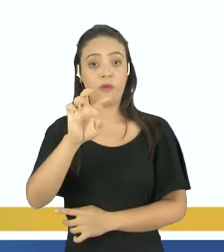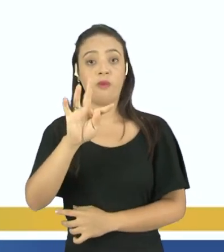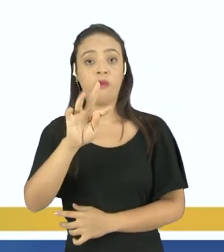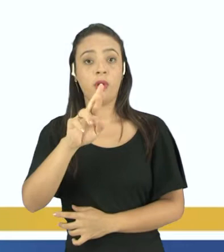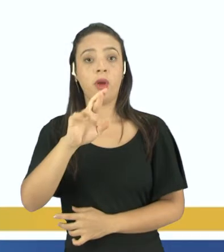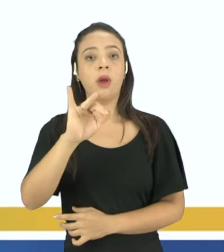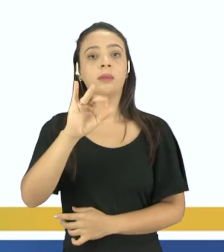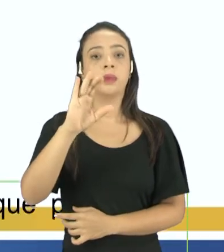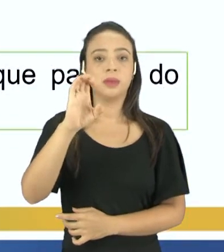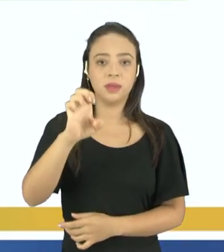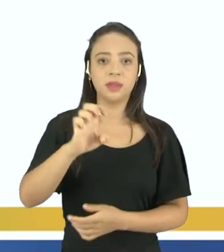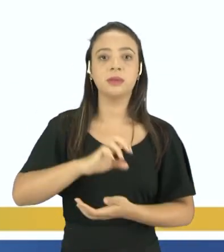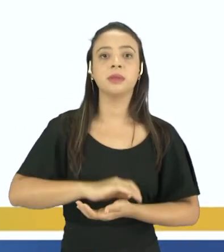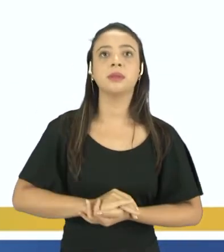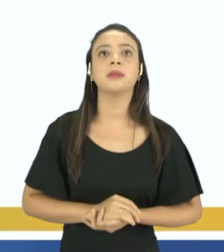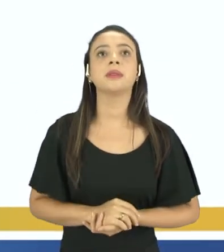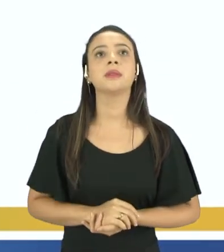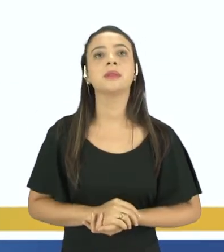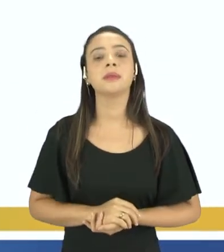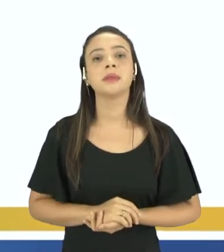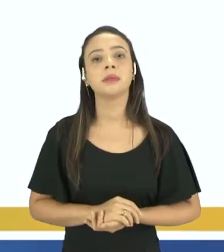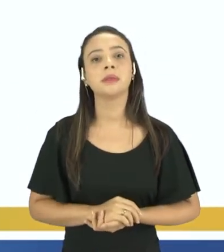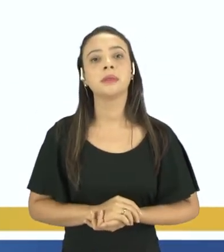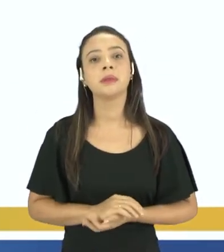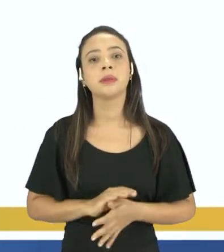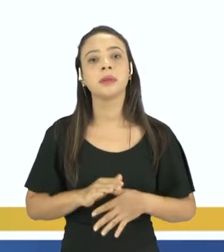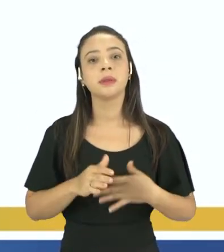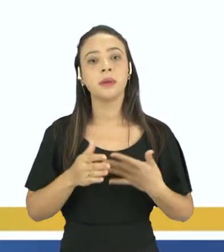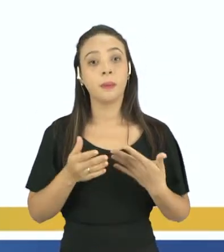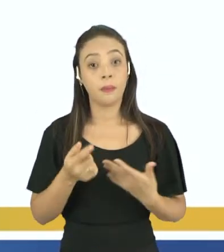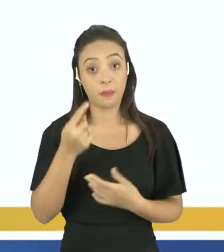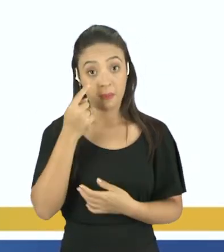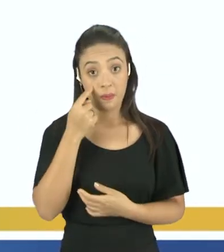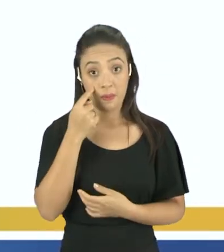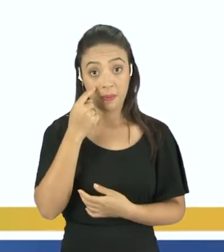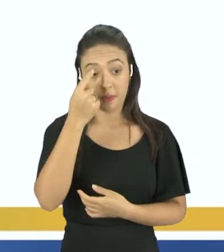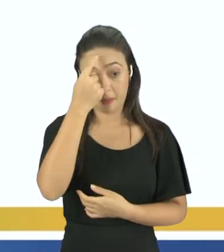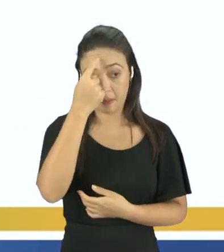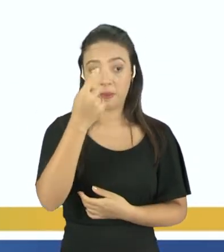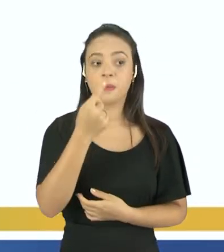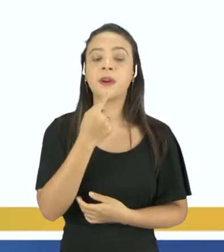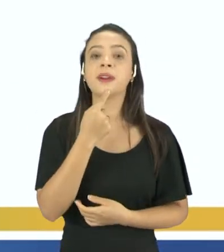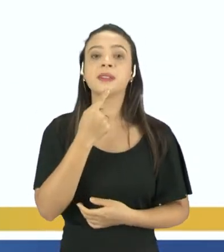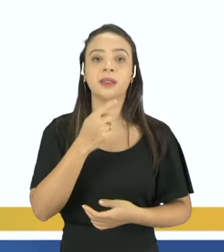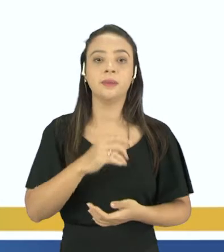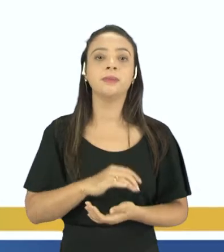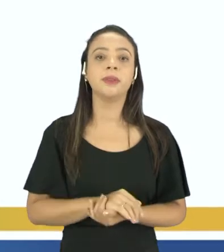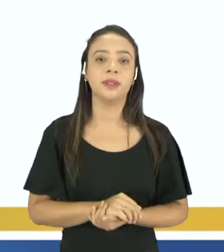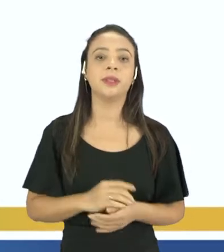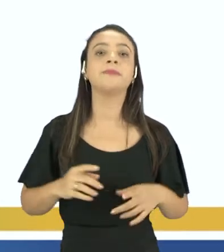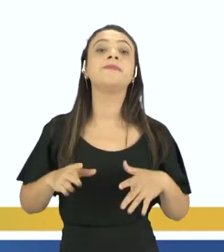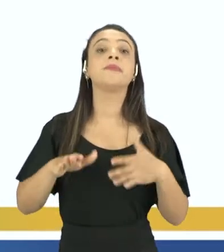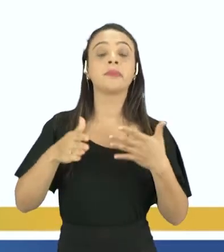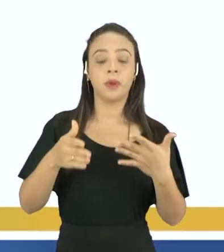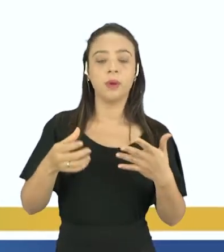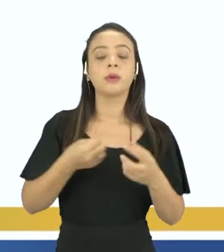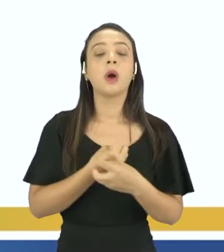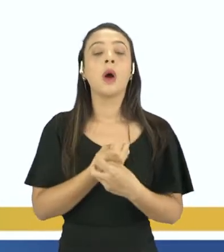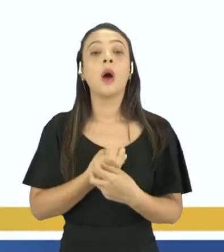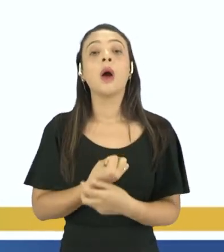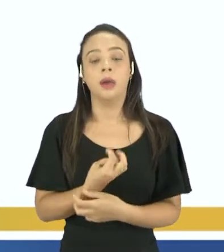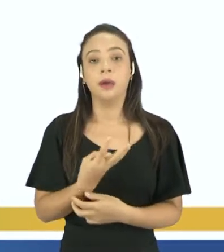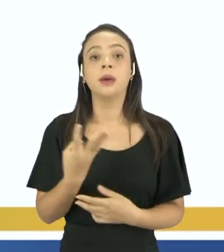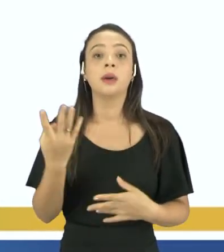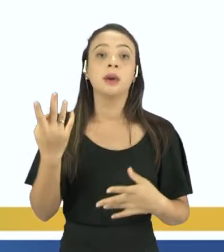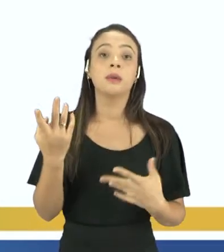como é que constrói a sua relação bom na imagem a seguir aí nós vamos observar a quantidade de água mais que saem do